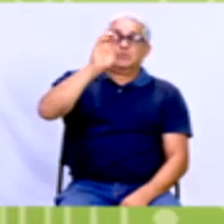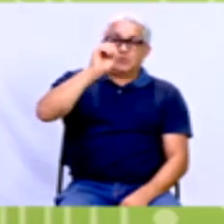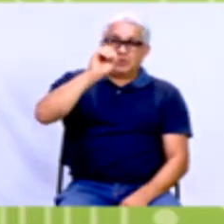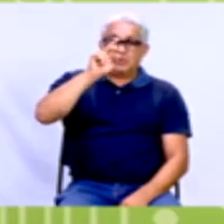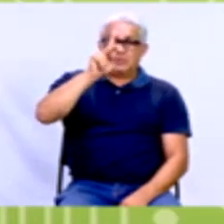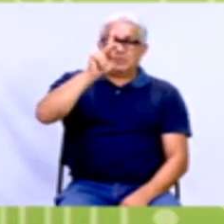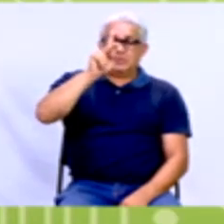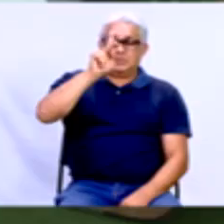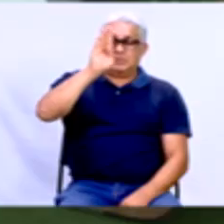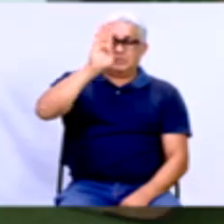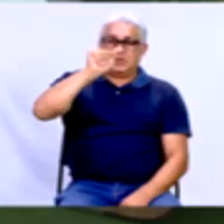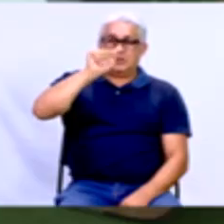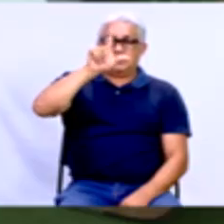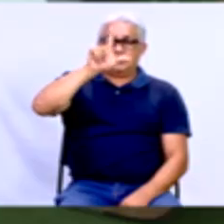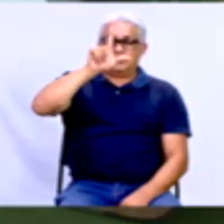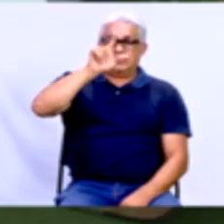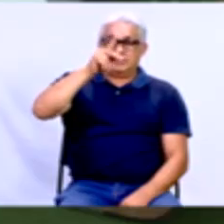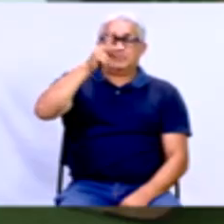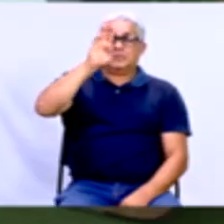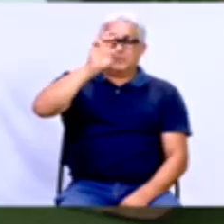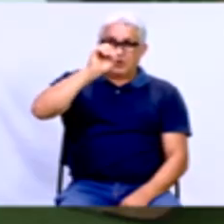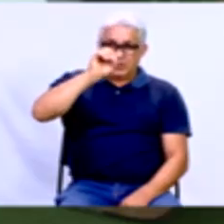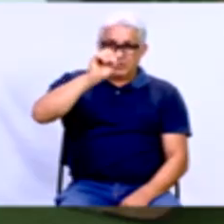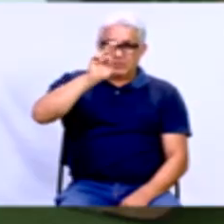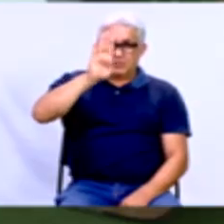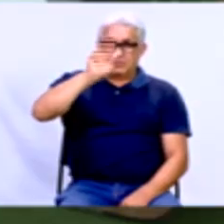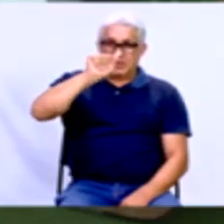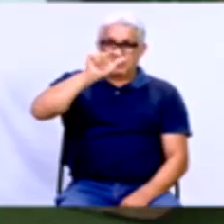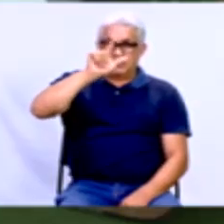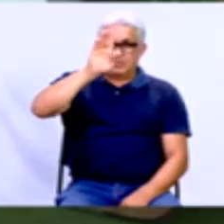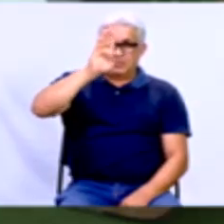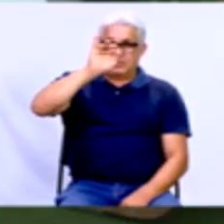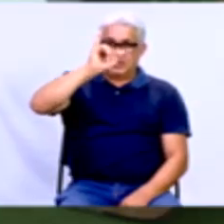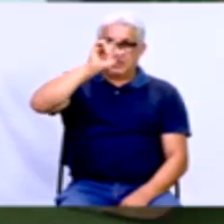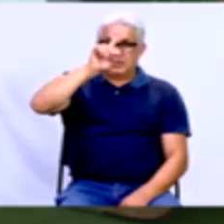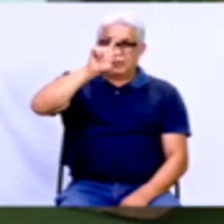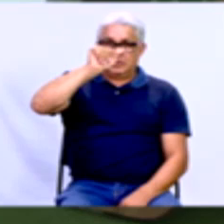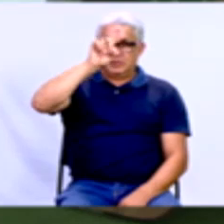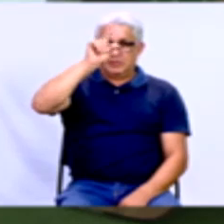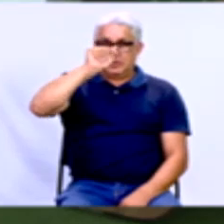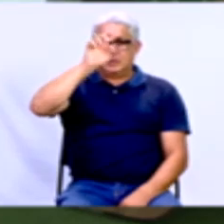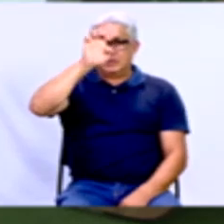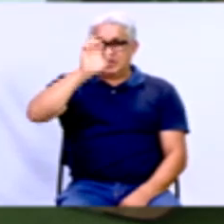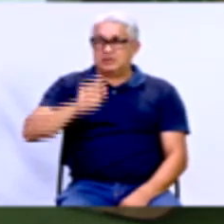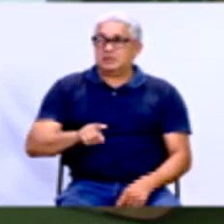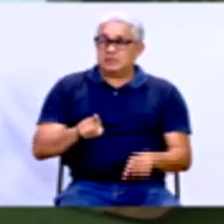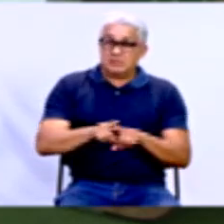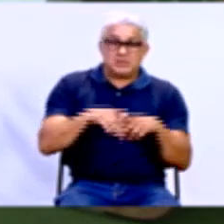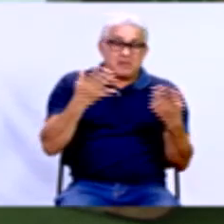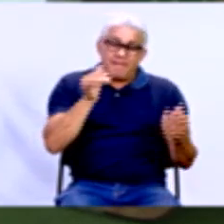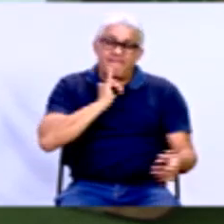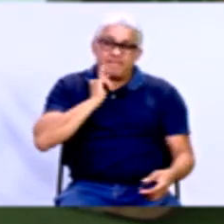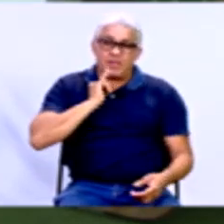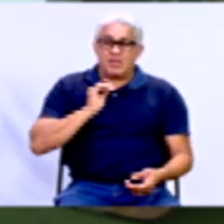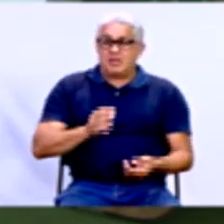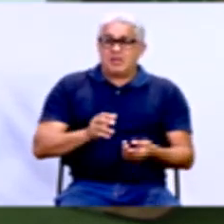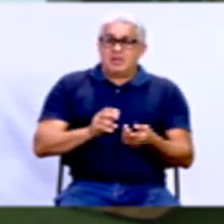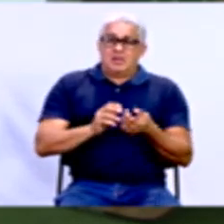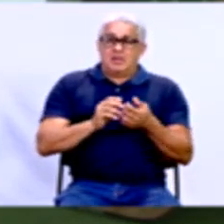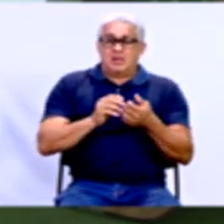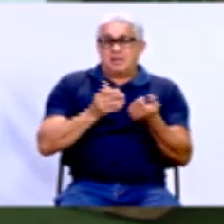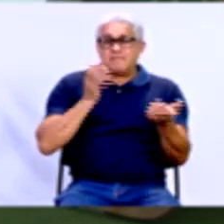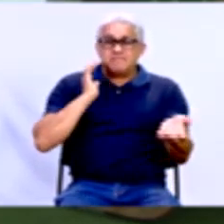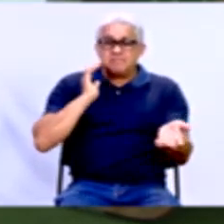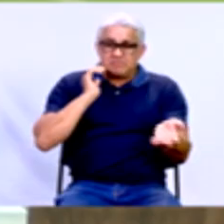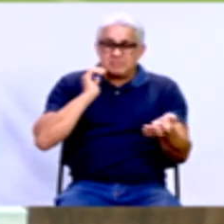né? De alguma forma a gente vê isso no dia a dia, né? Quem nunca jogou, né? Quem nunca torce por um seu time no futebol e sabe qual é a